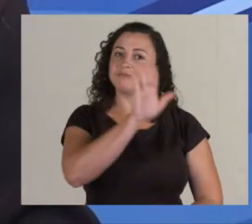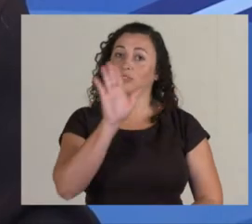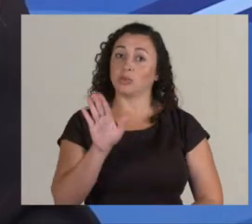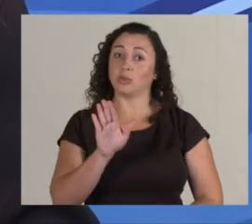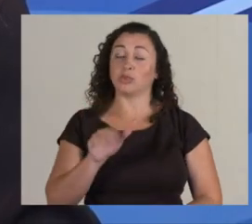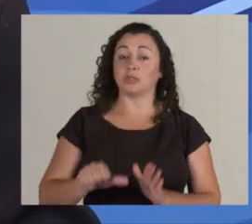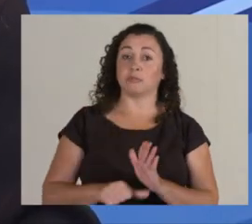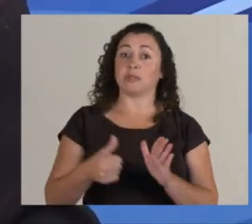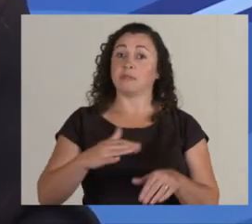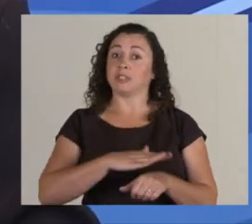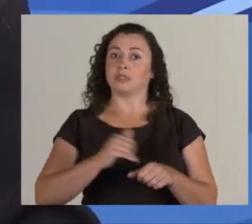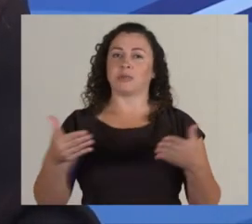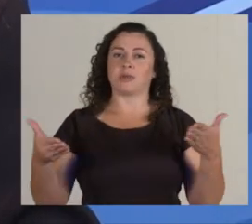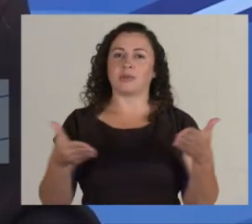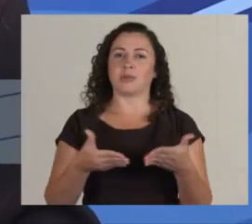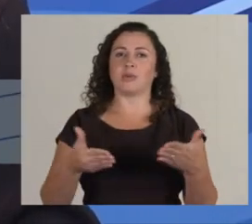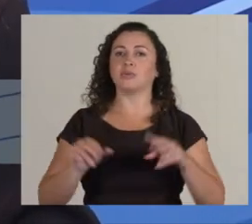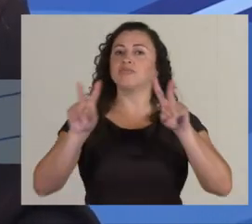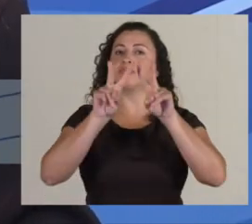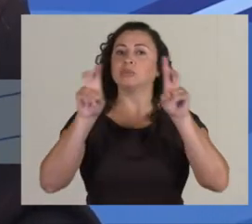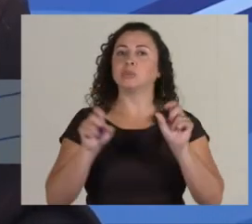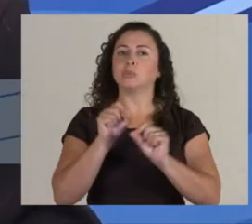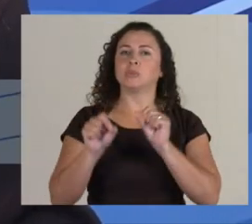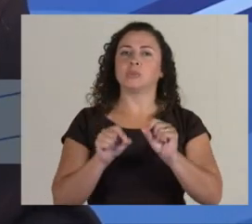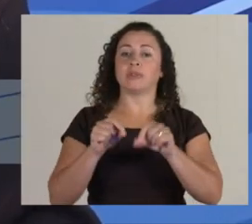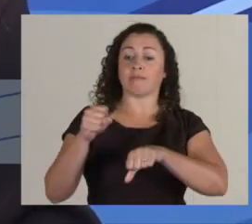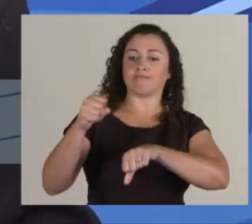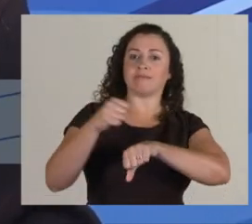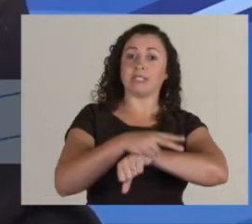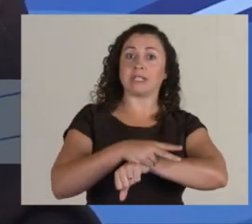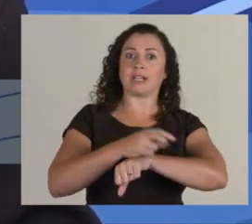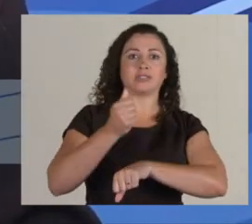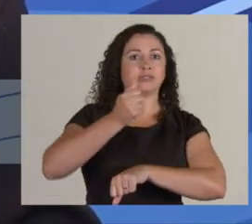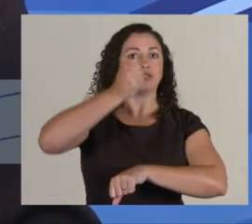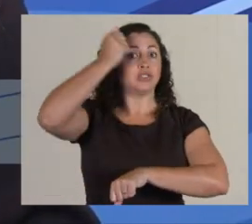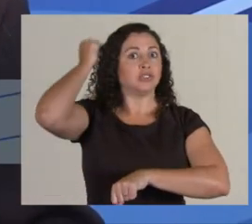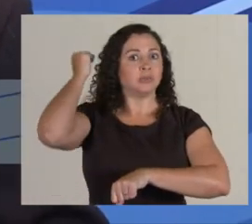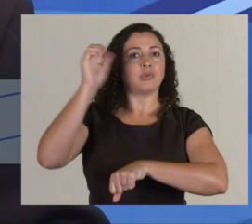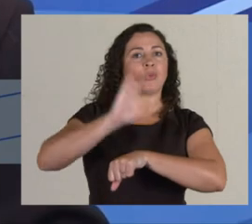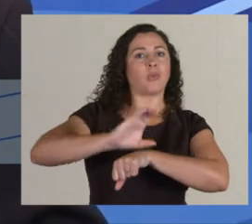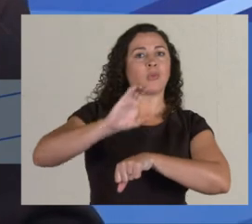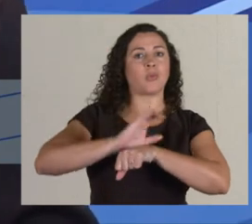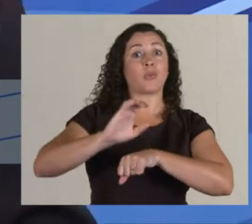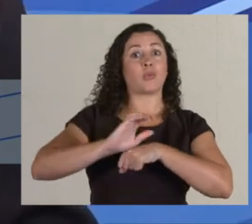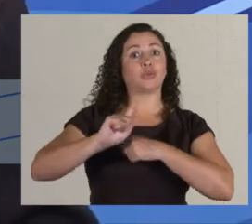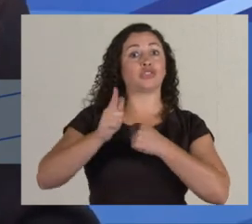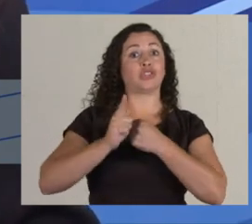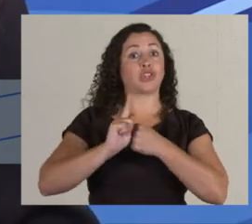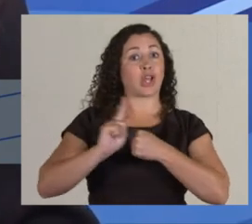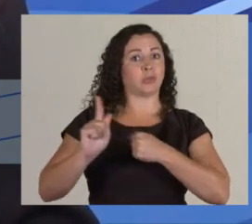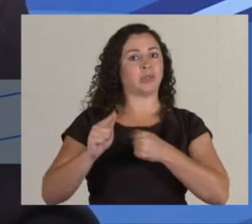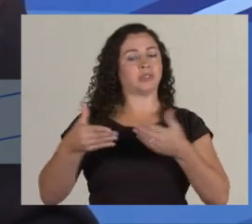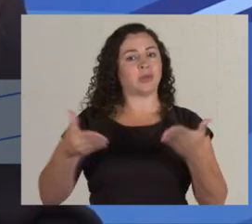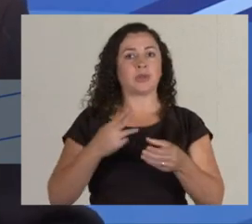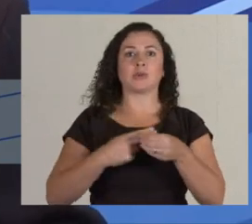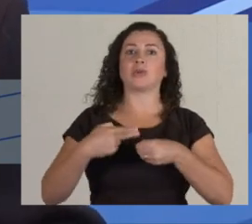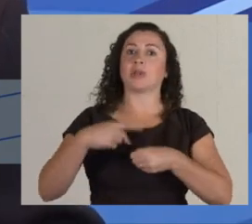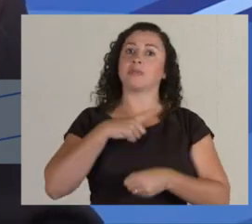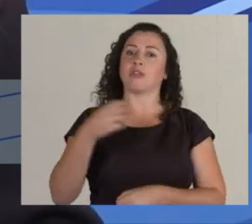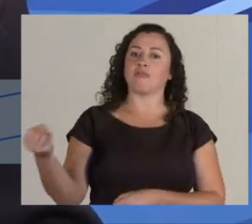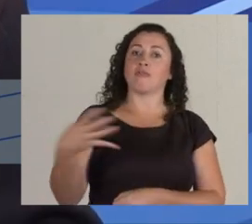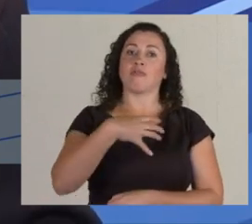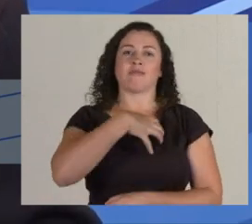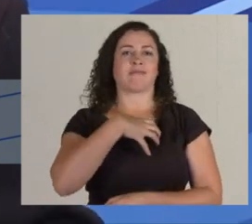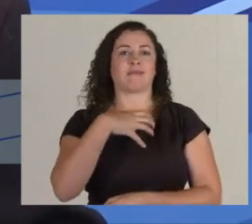Olá, o Primeira Chamada de hoje vai abordar as novas formas de ingresso nos cursos de graduação da Unicamp, já